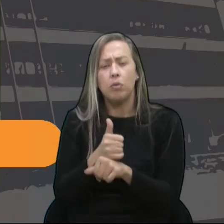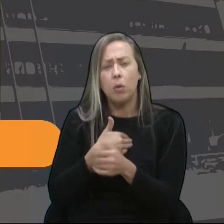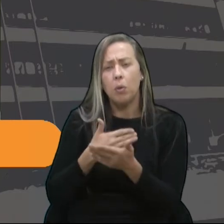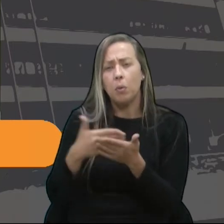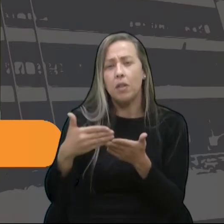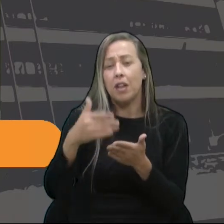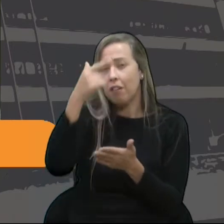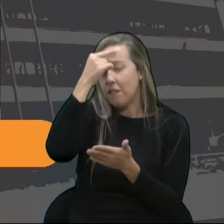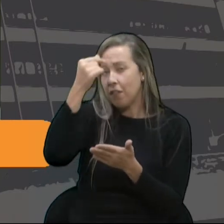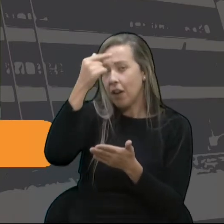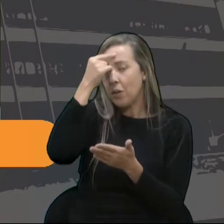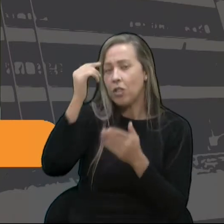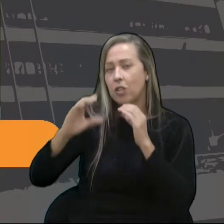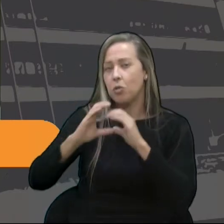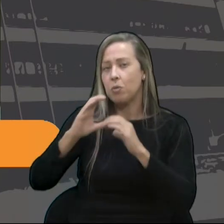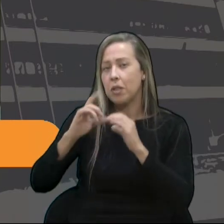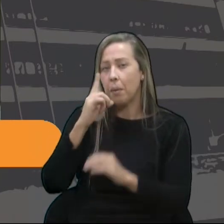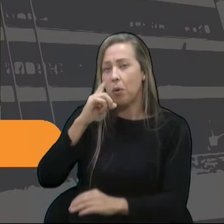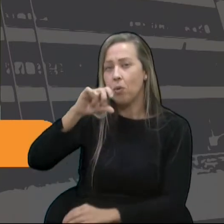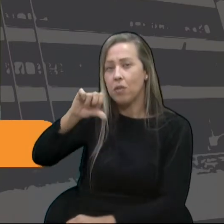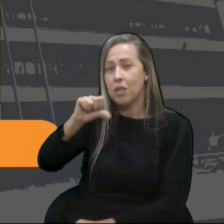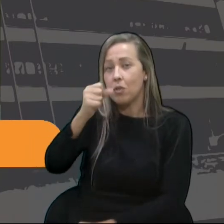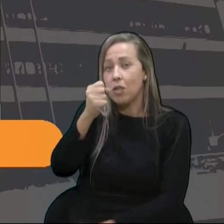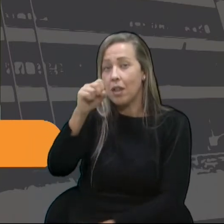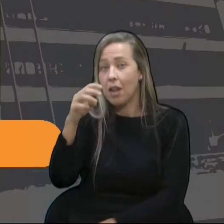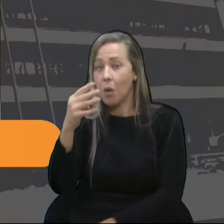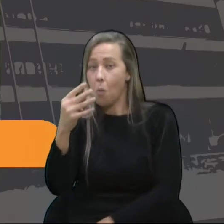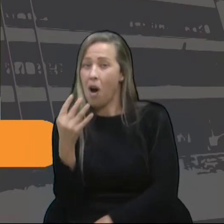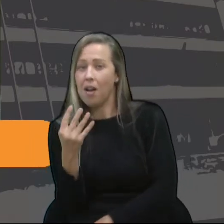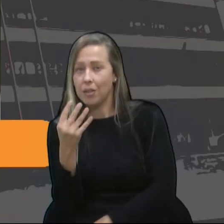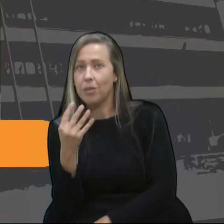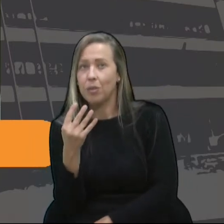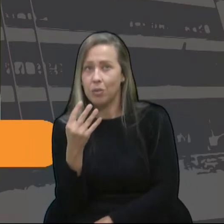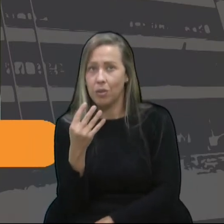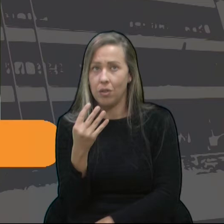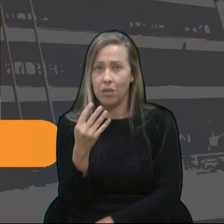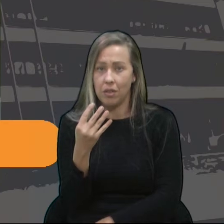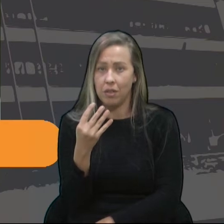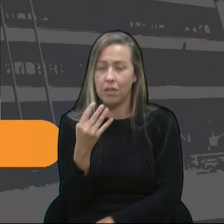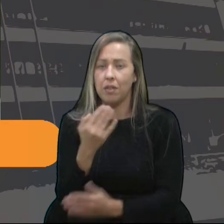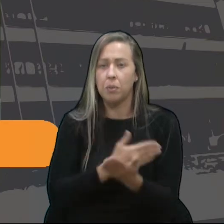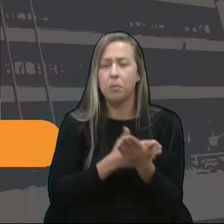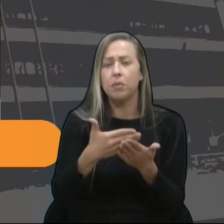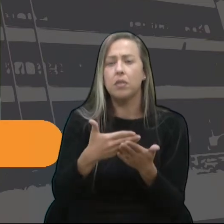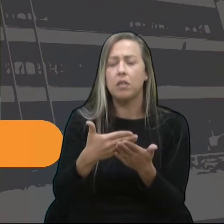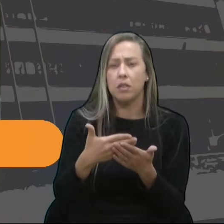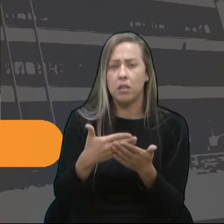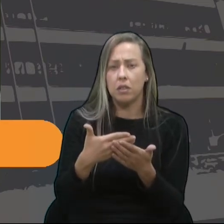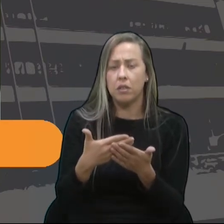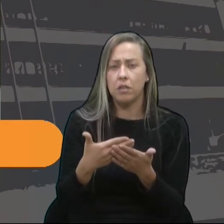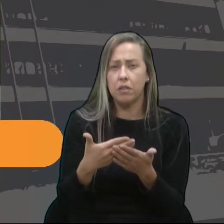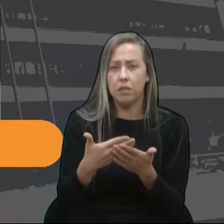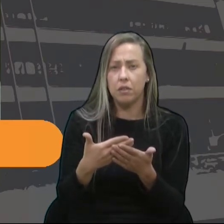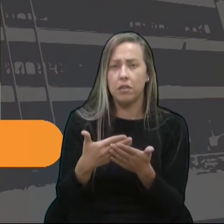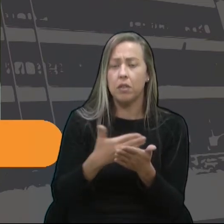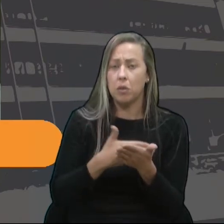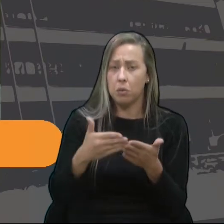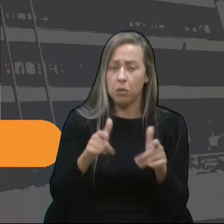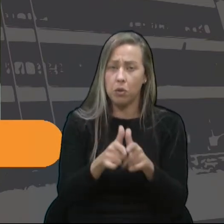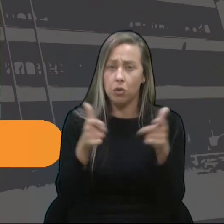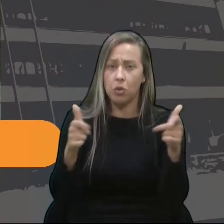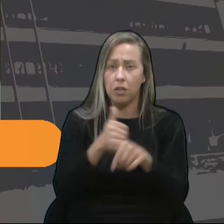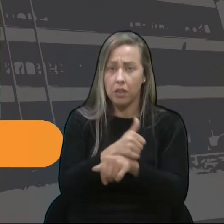entrei na Faculdade de Comunicação em 1984, né? E comecei como